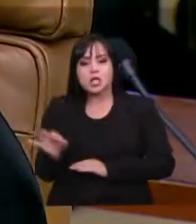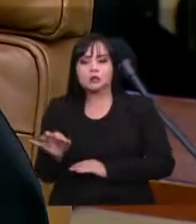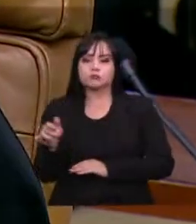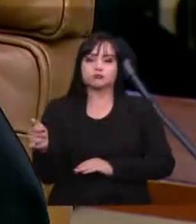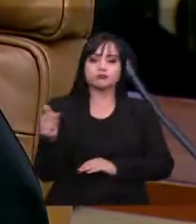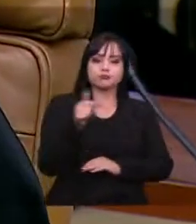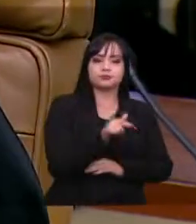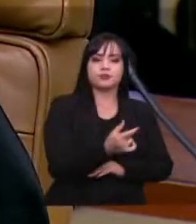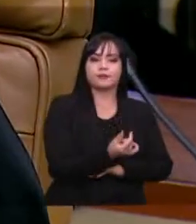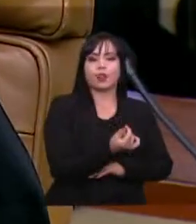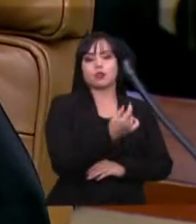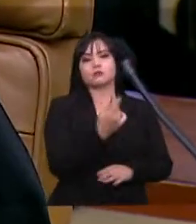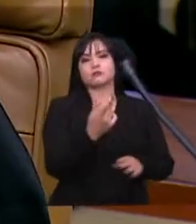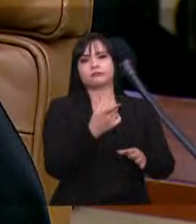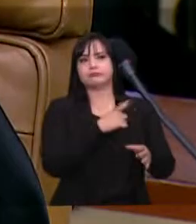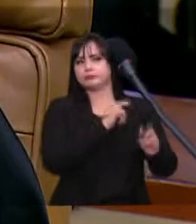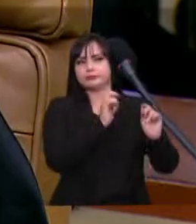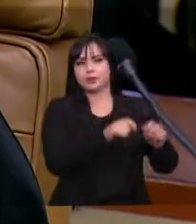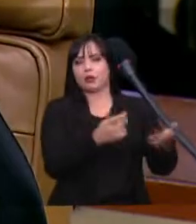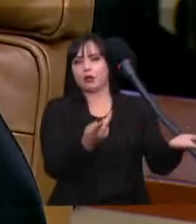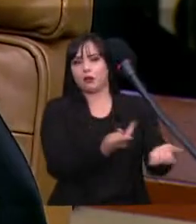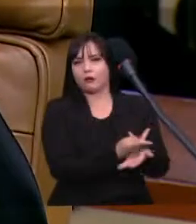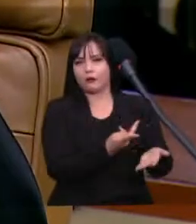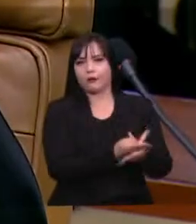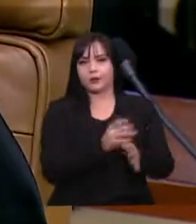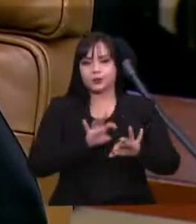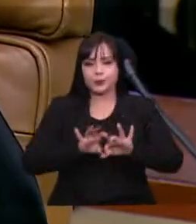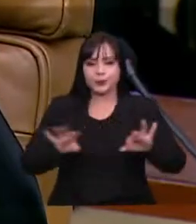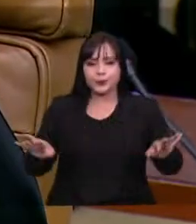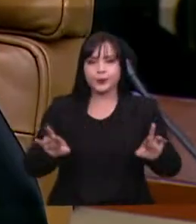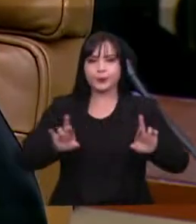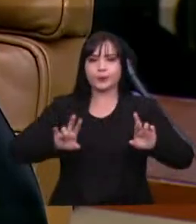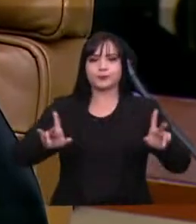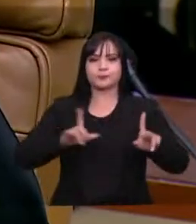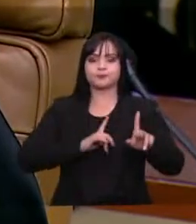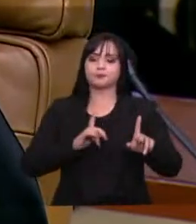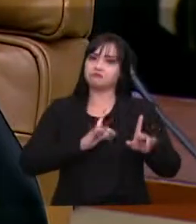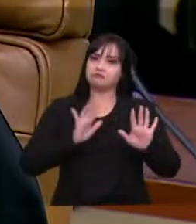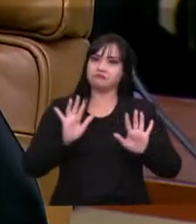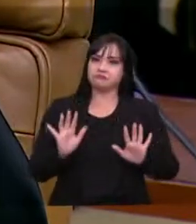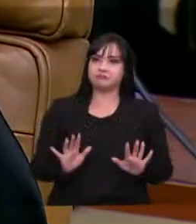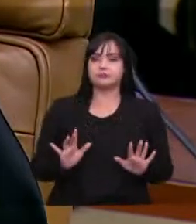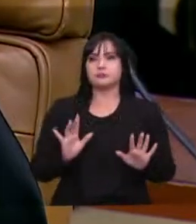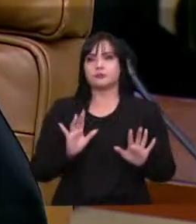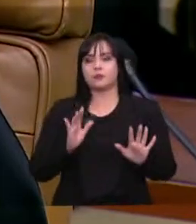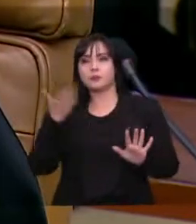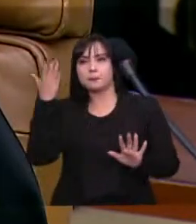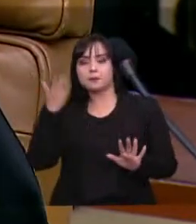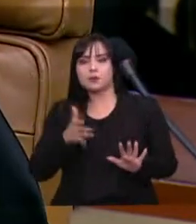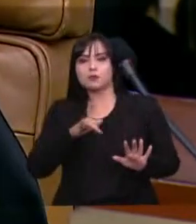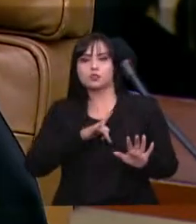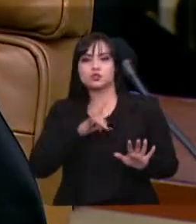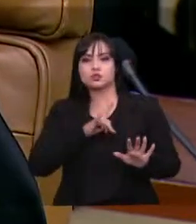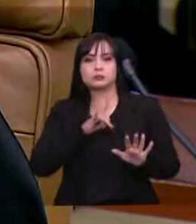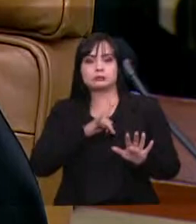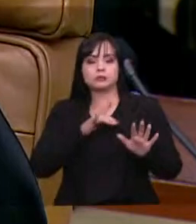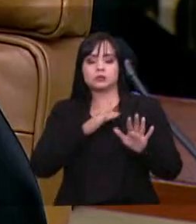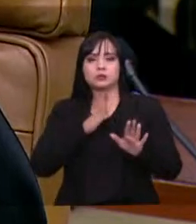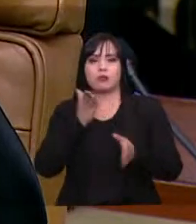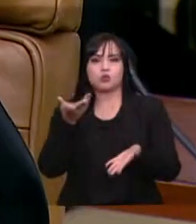ilícita diante da inviabilidade de se estabelecer o nexo de causalidade entre o resultado